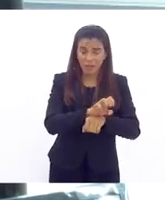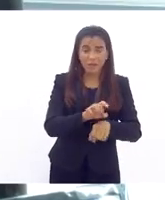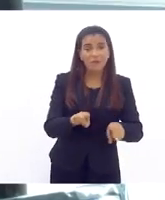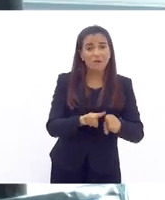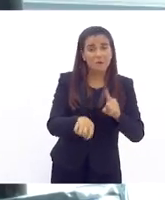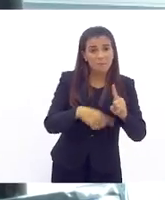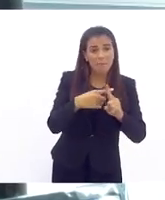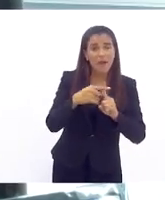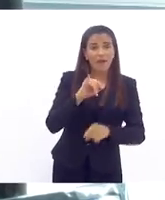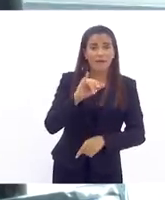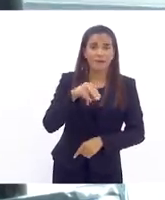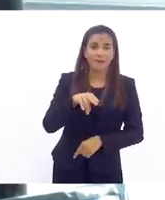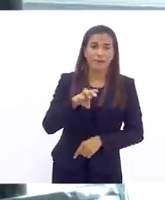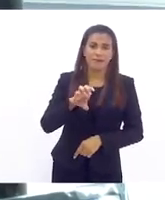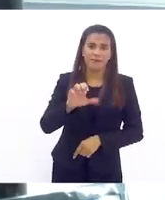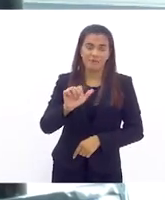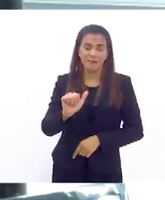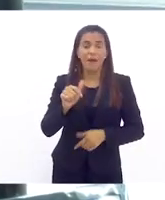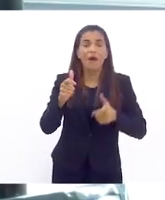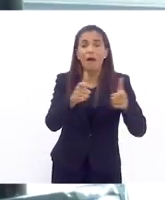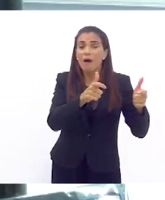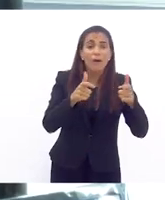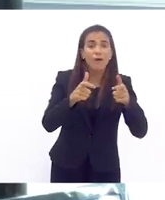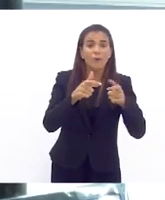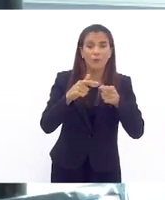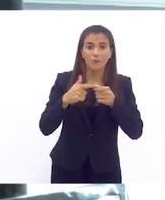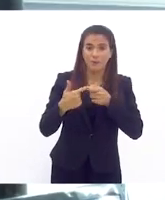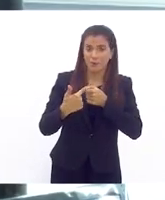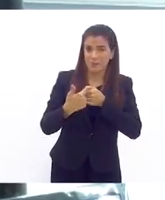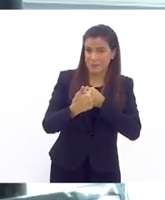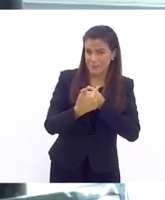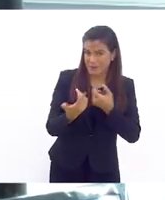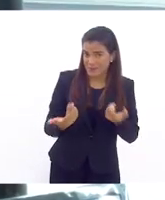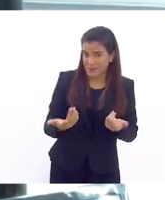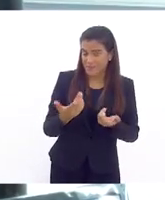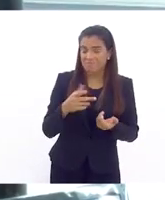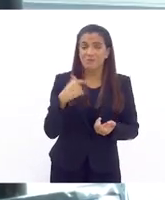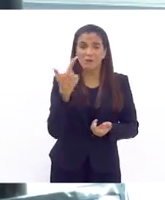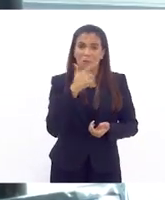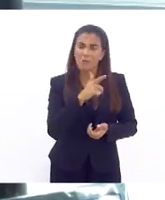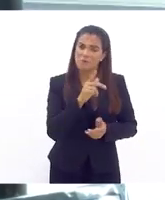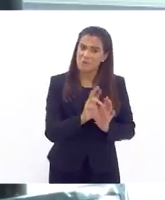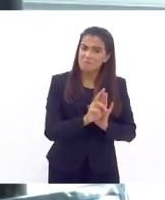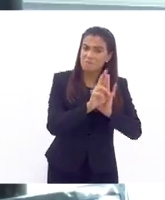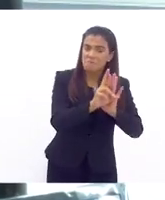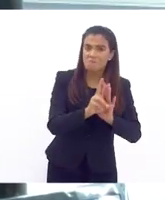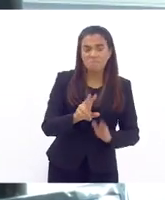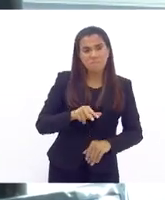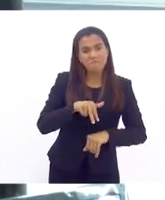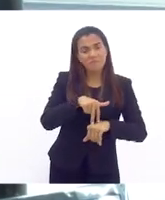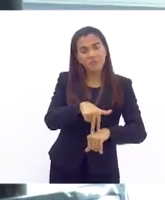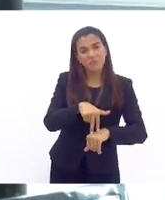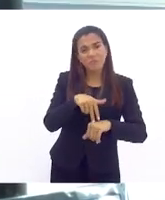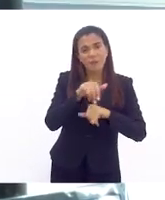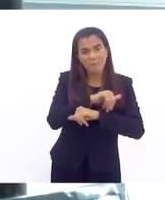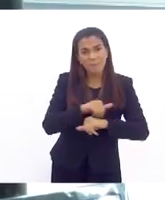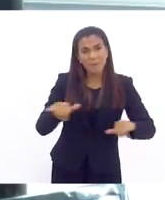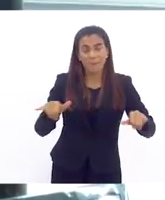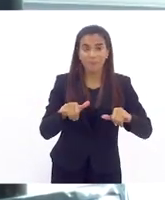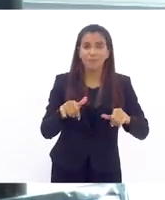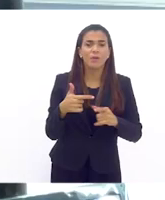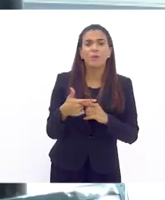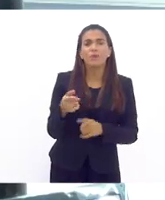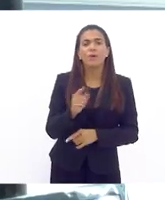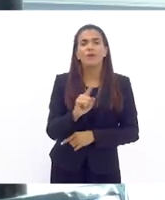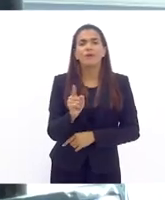id aonde é que estão os municípios para que a gente possa ter voz Presidente para que a gente possa falar porque não